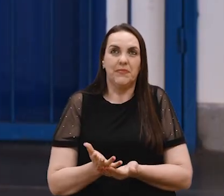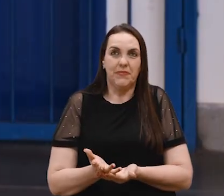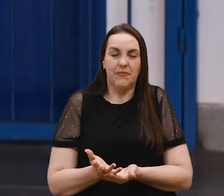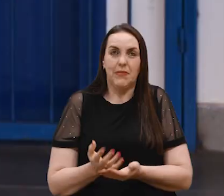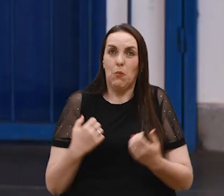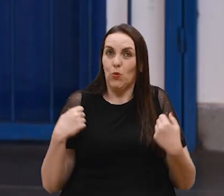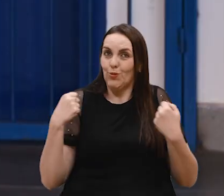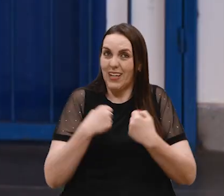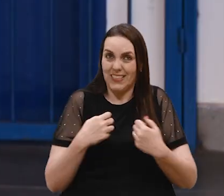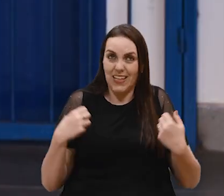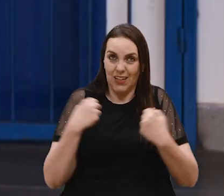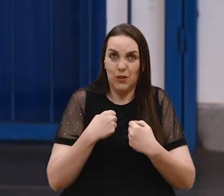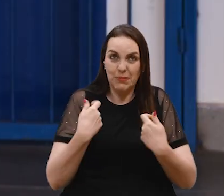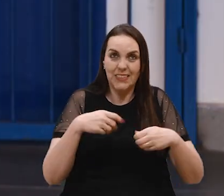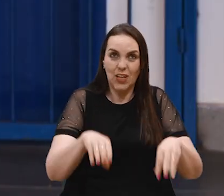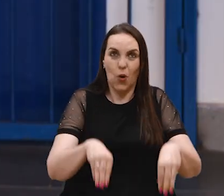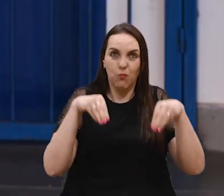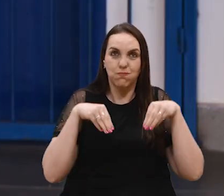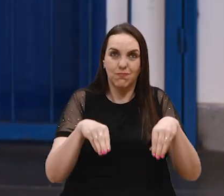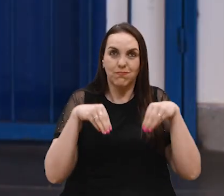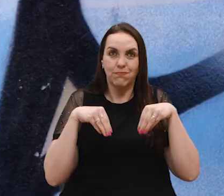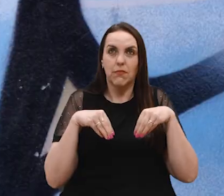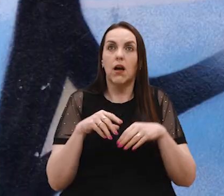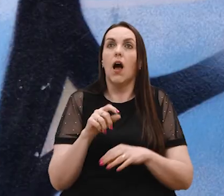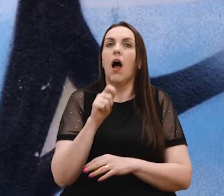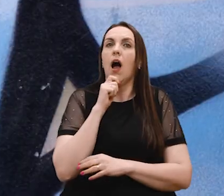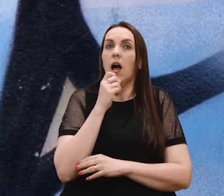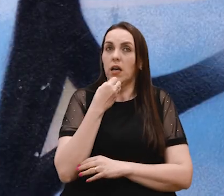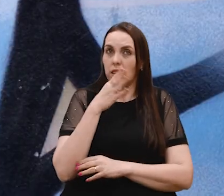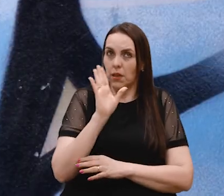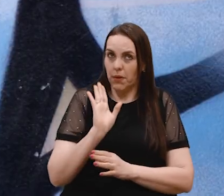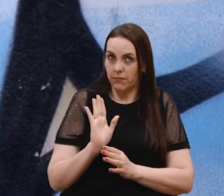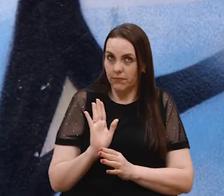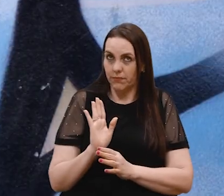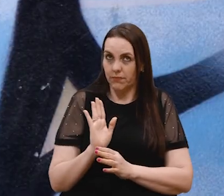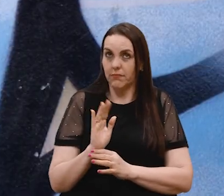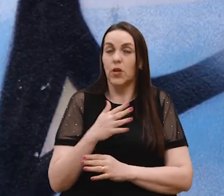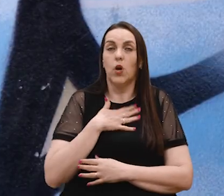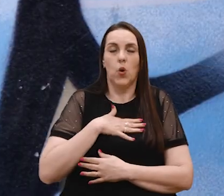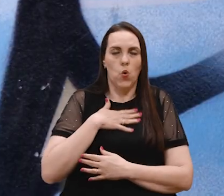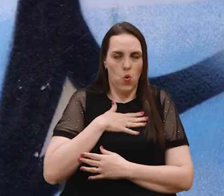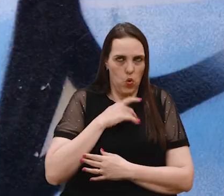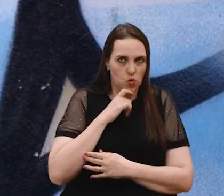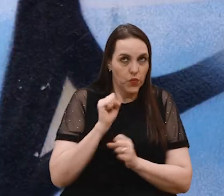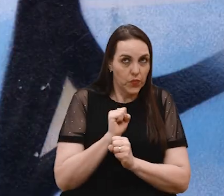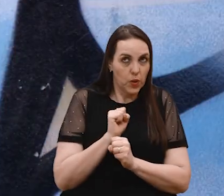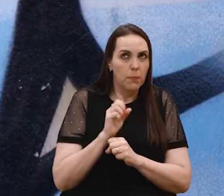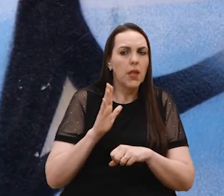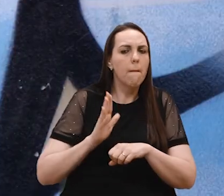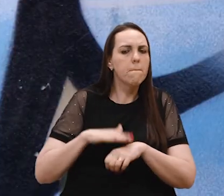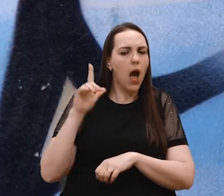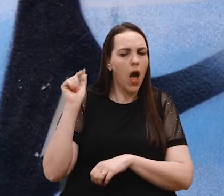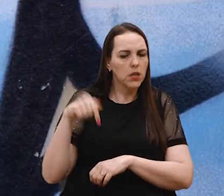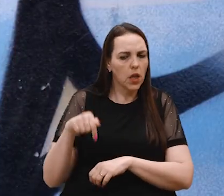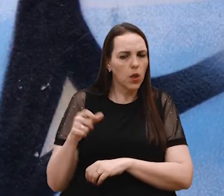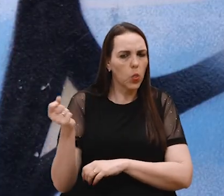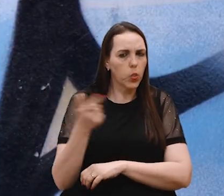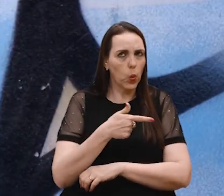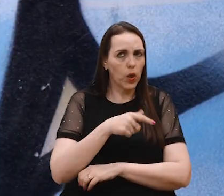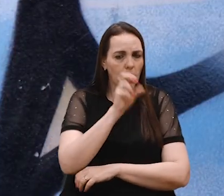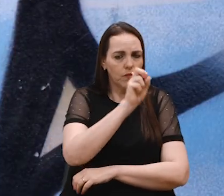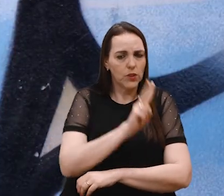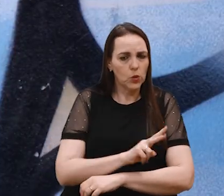Ai, muito casaco, muita coberta. Ainda bem que eu gosto mais ou menos do frio, mas aqui é muito mais frio que da Venezuela e do